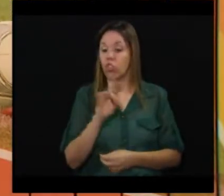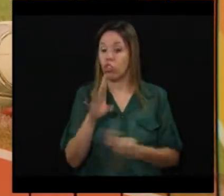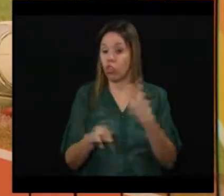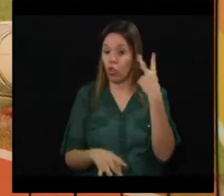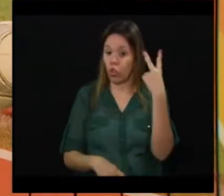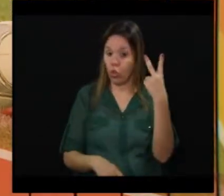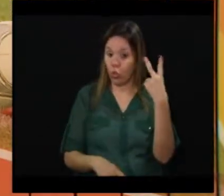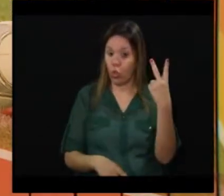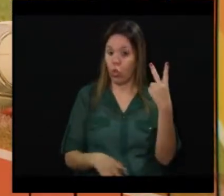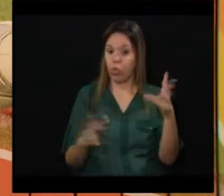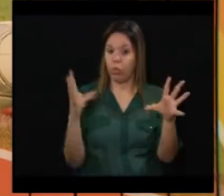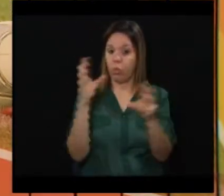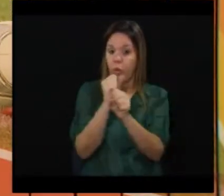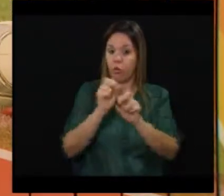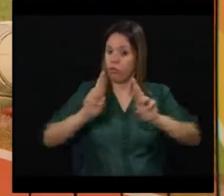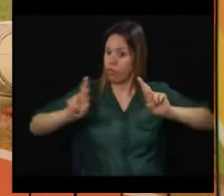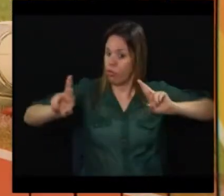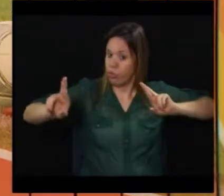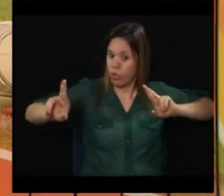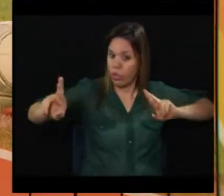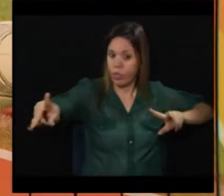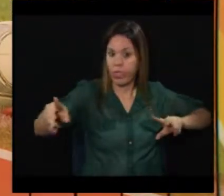de diferença,